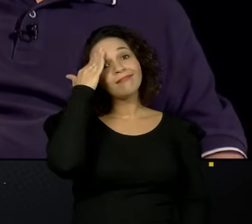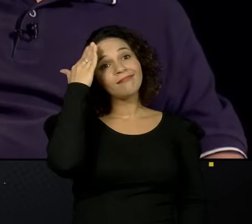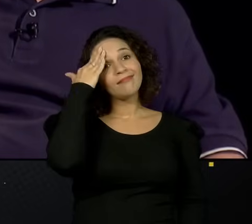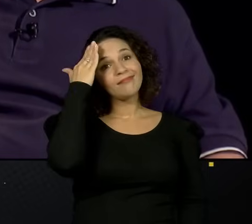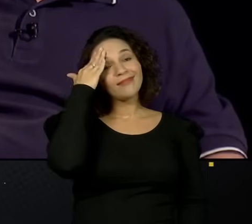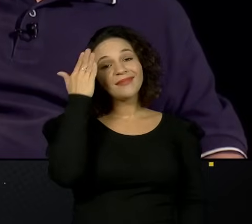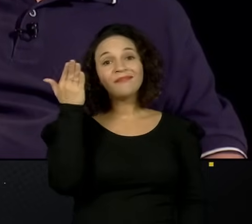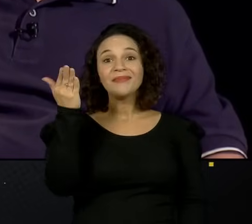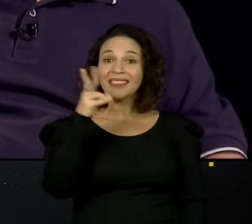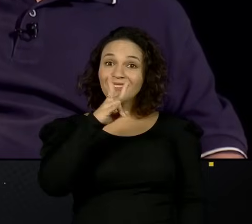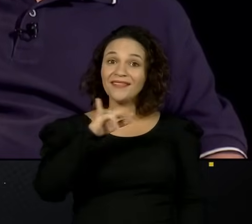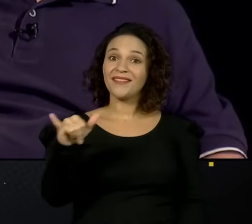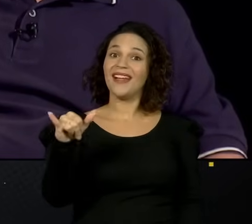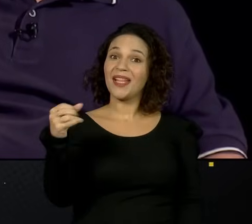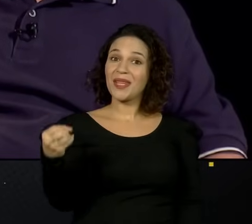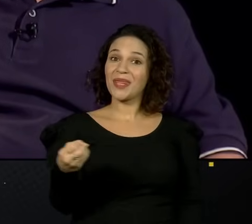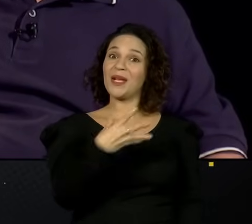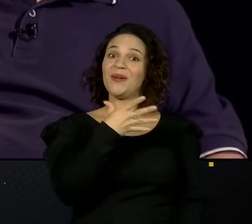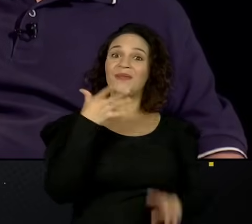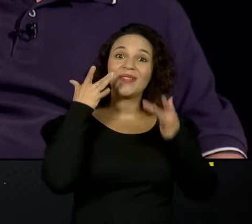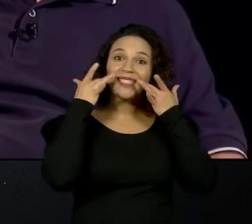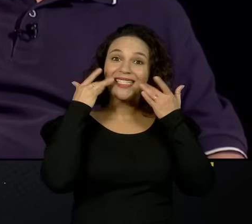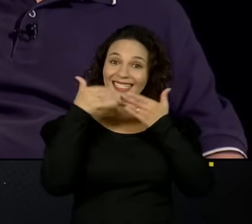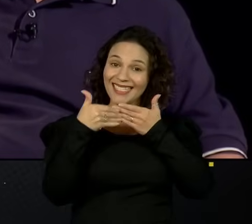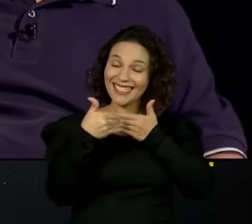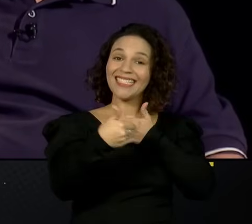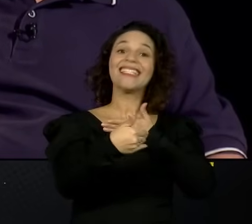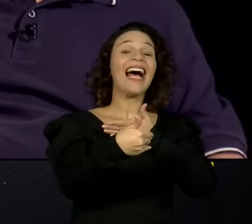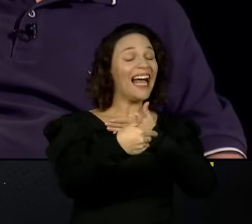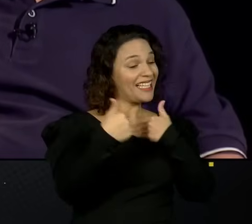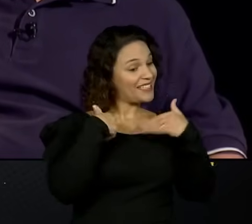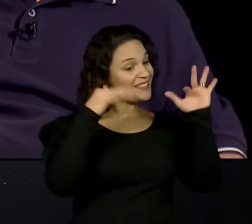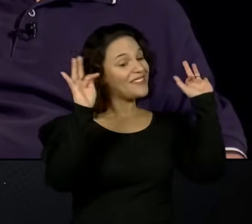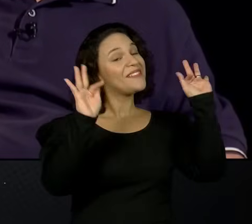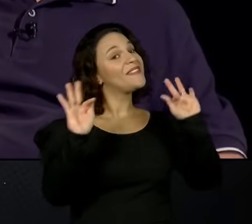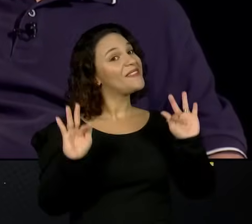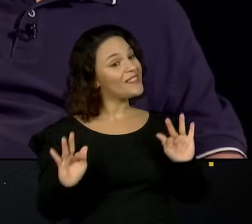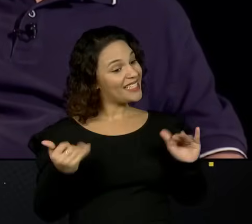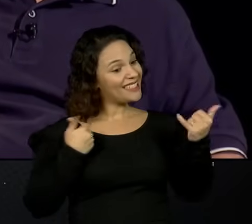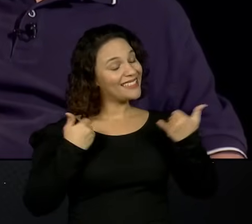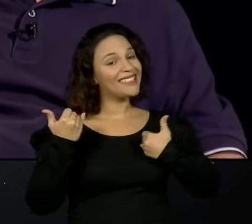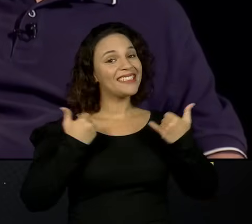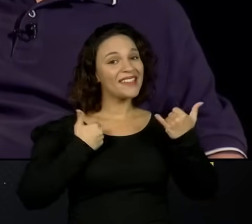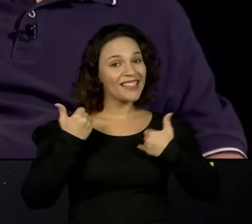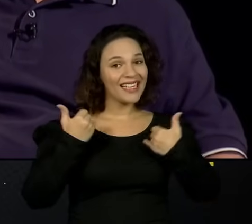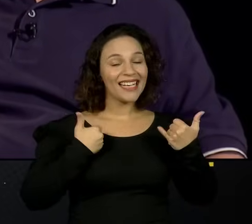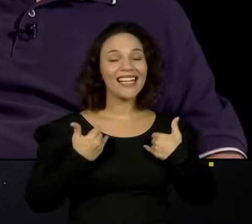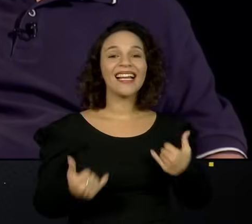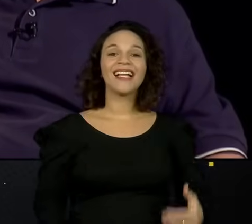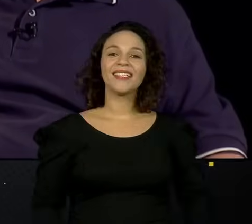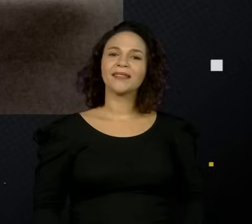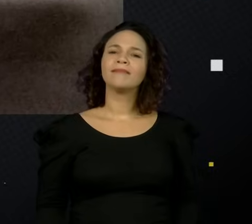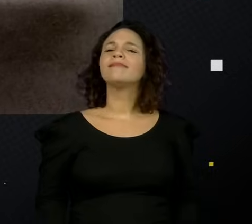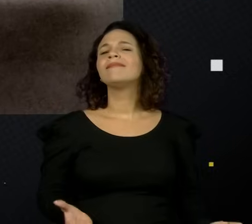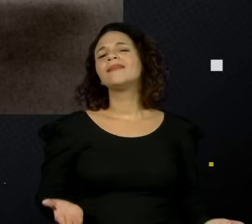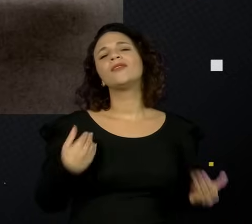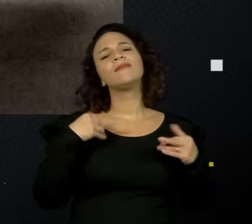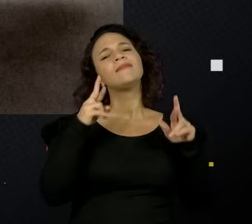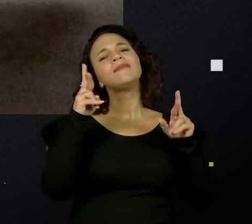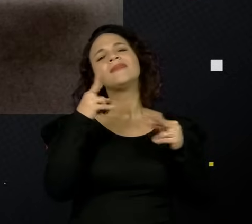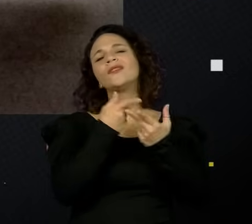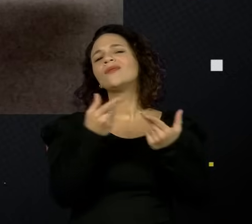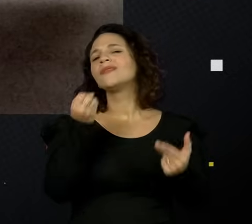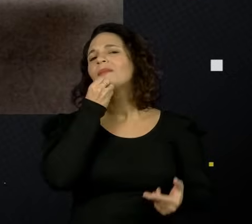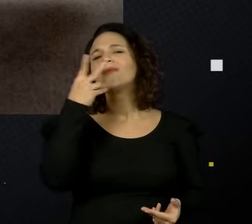você vai estrear uma peça nova agora, né? Estou muito feliz. Então, para você, tudo de bom com o